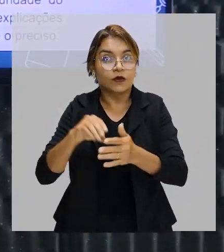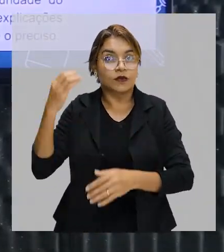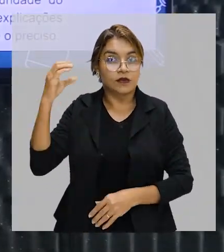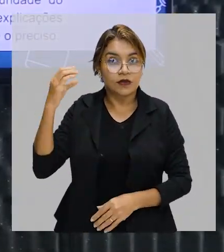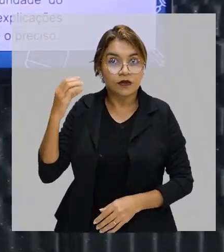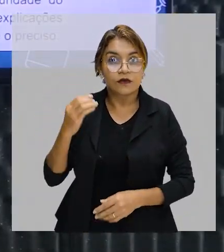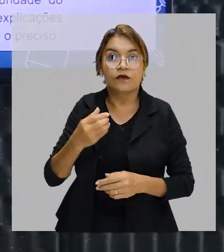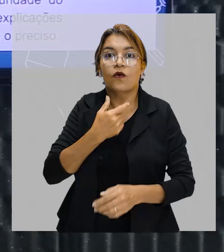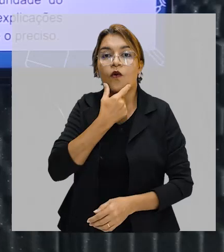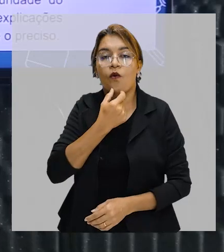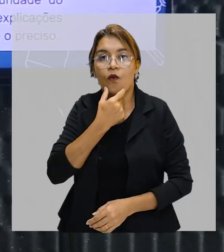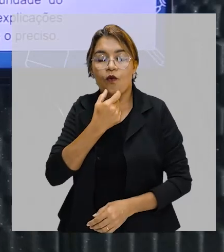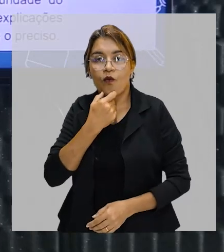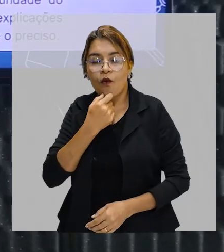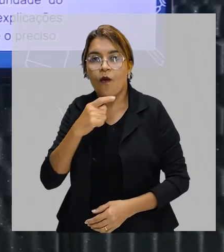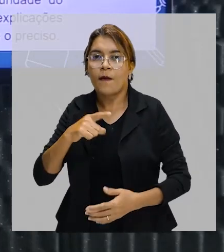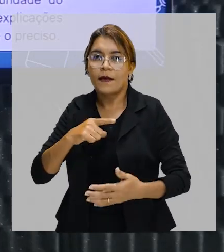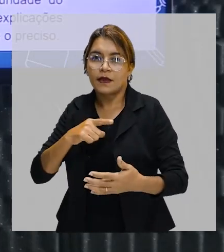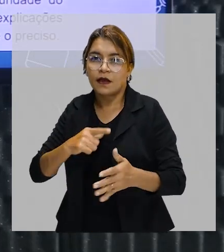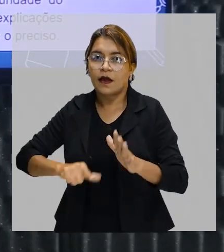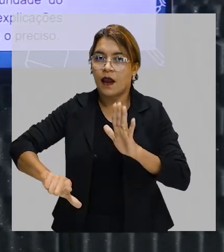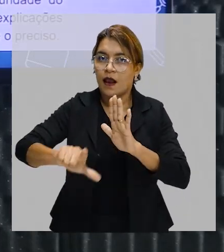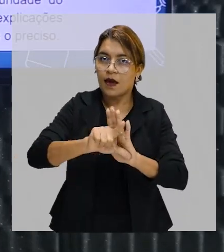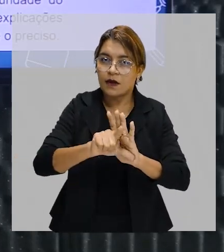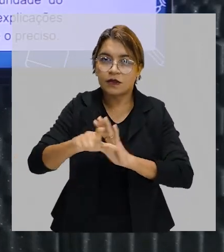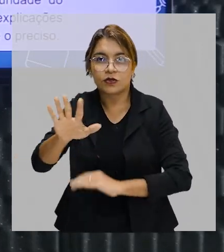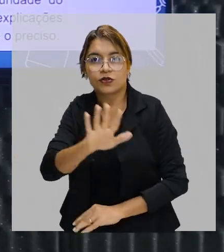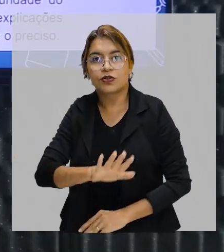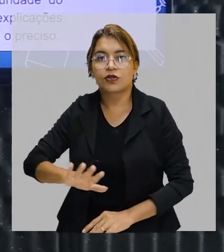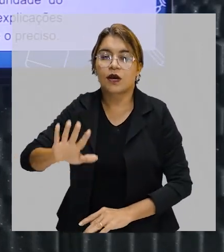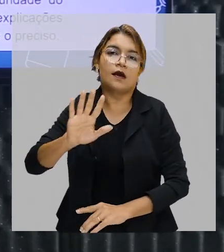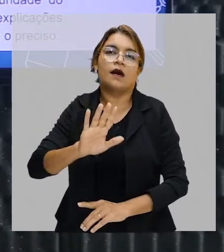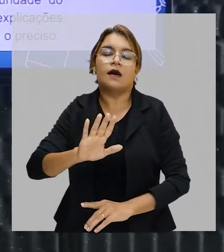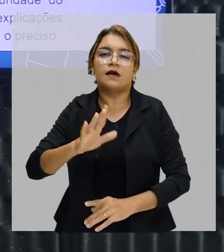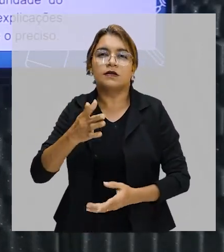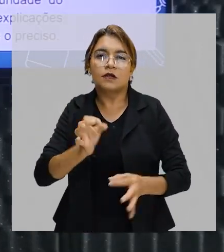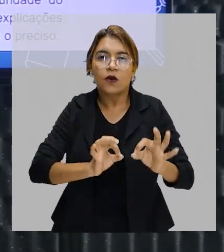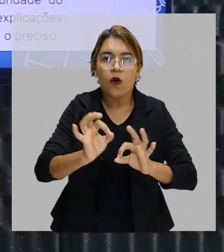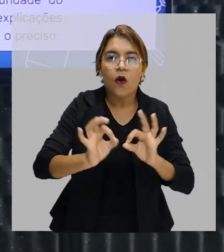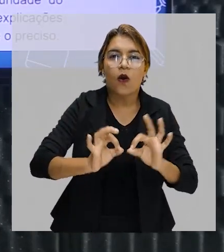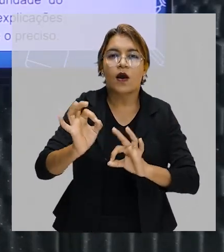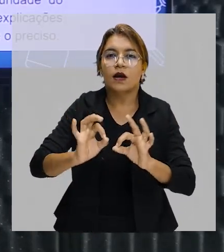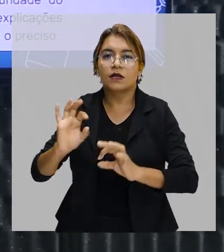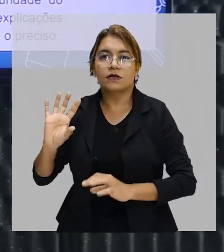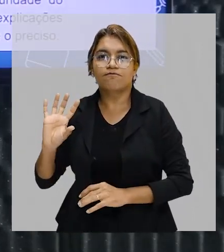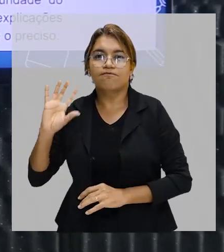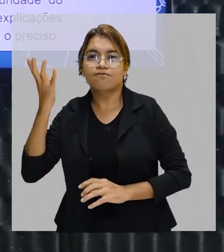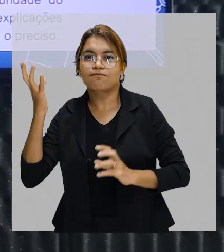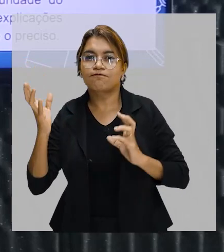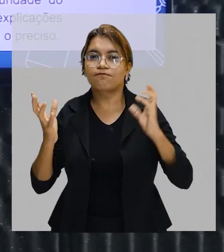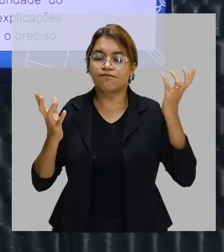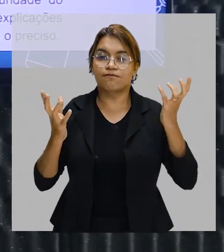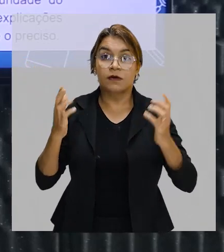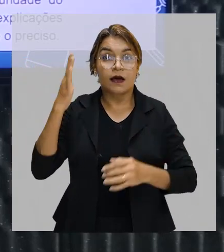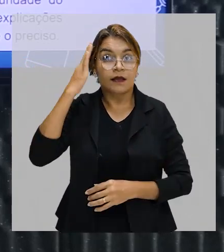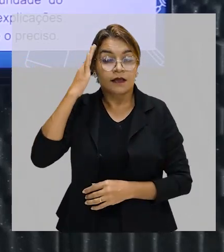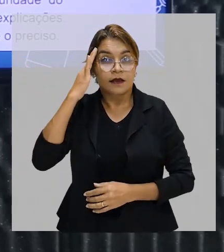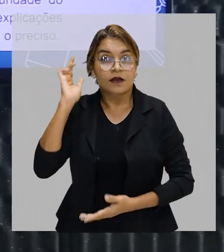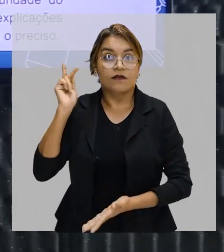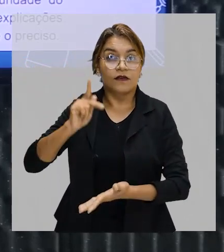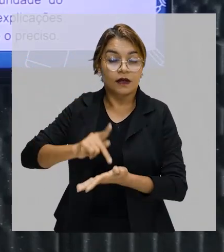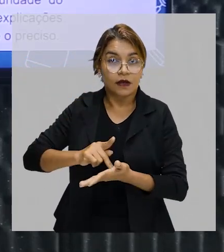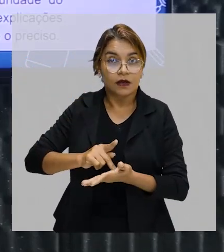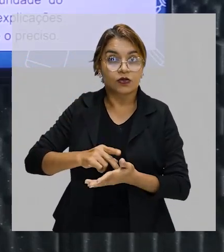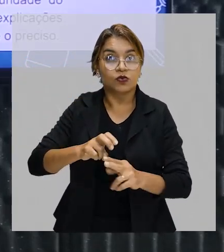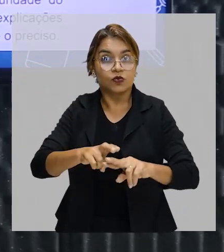homem estabelece as leis gerais, que regem os fenômenos, ou seja, ele compreende a realidade através do